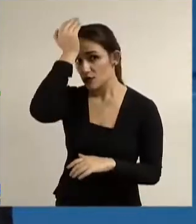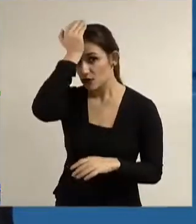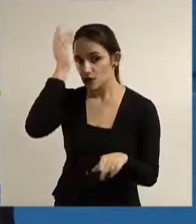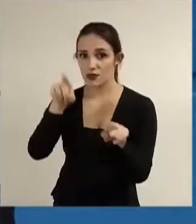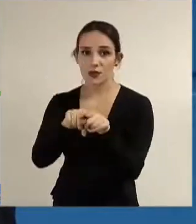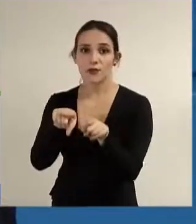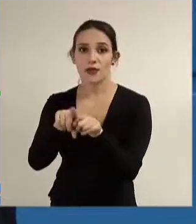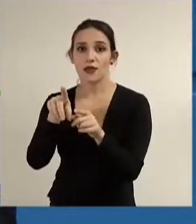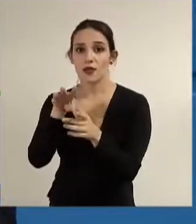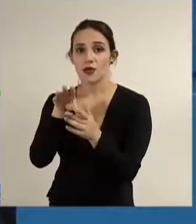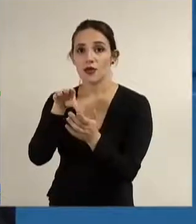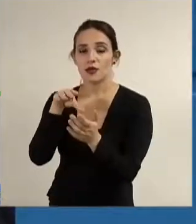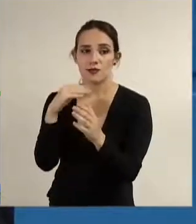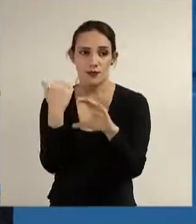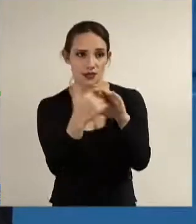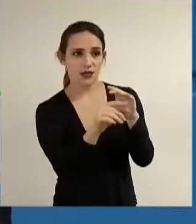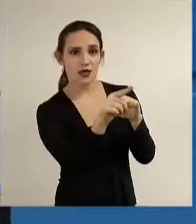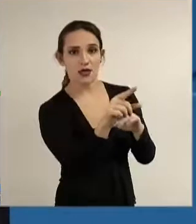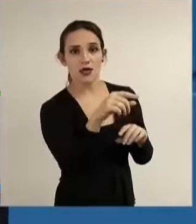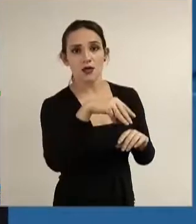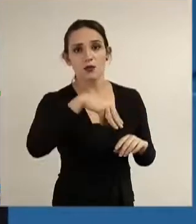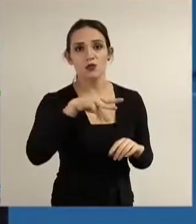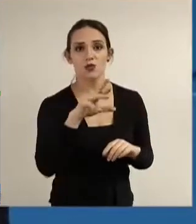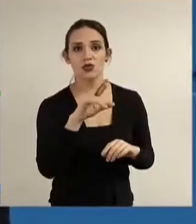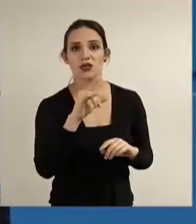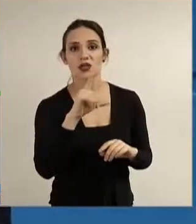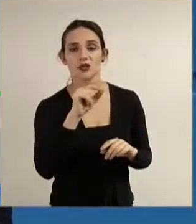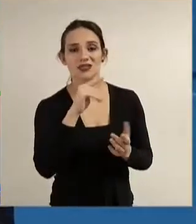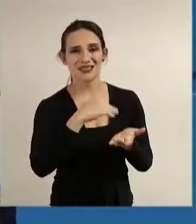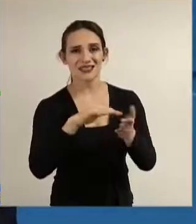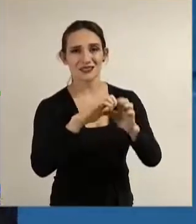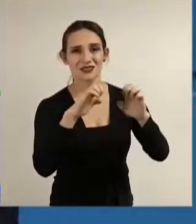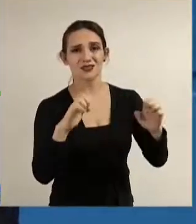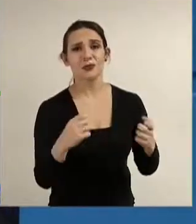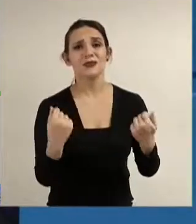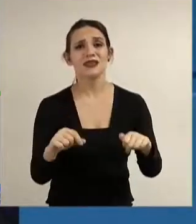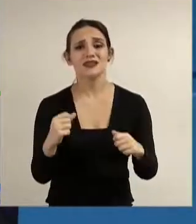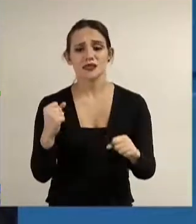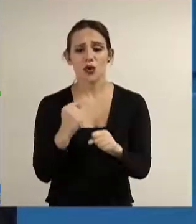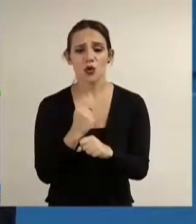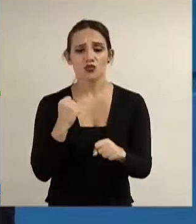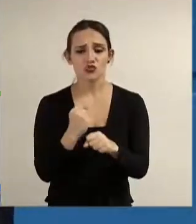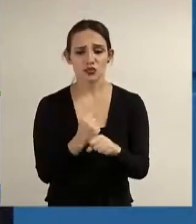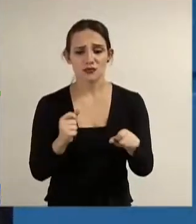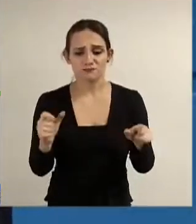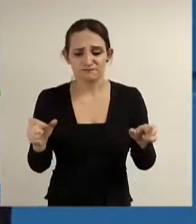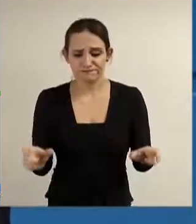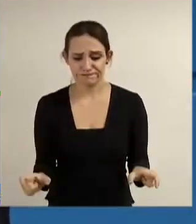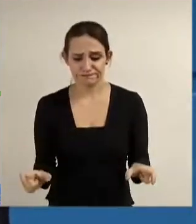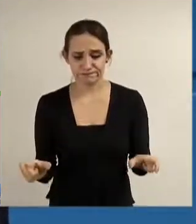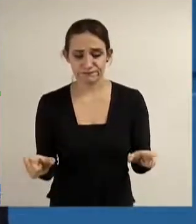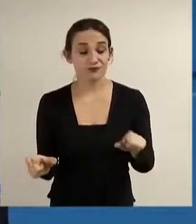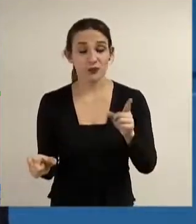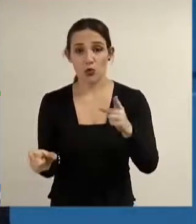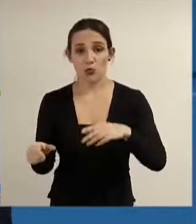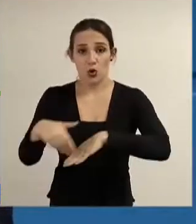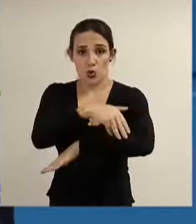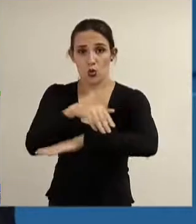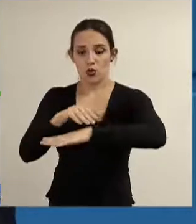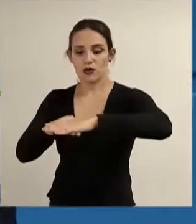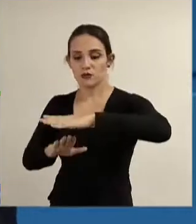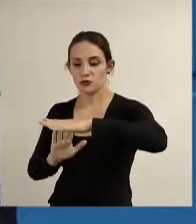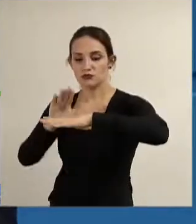Murilo Zawid, solicitando a instalação de 2 redutores de velocidade do tipo